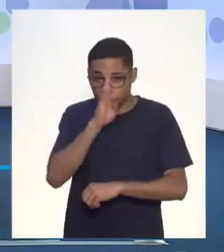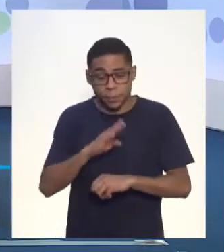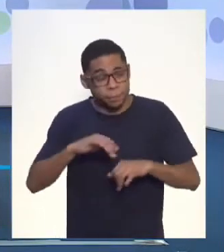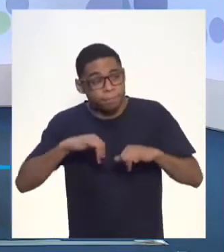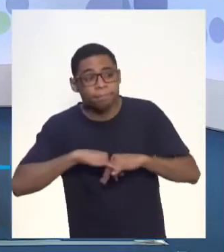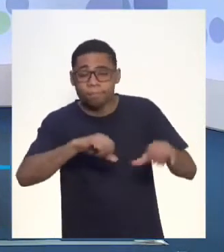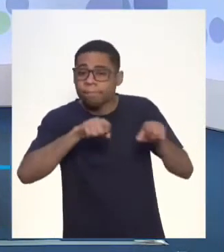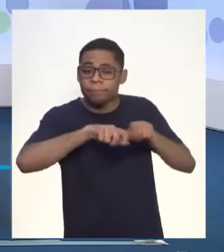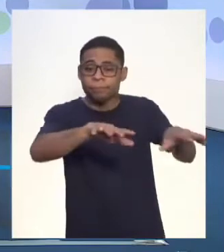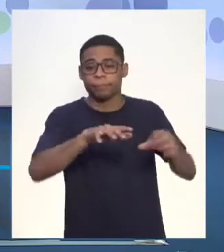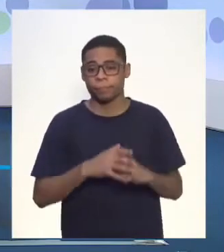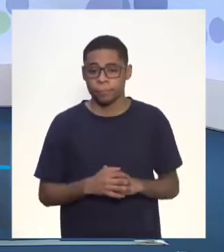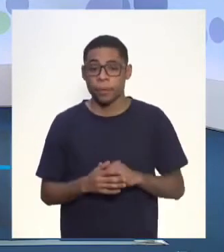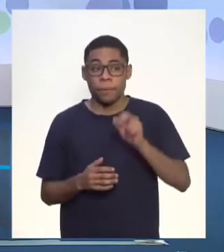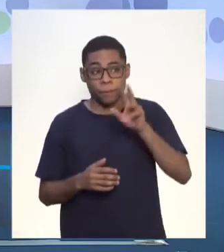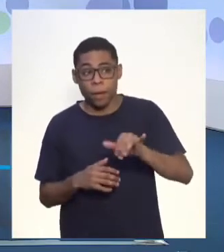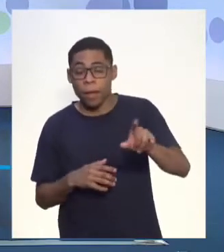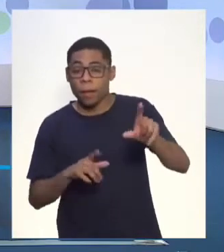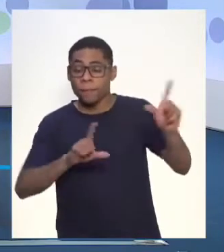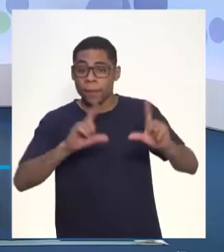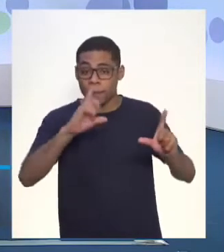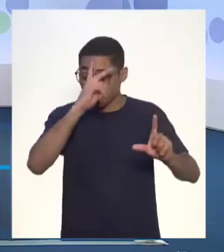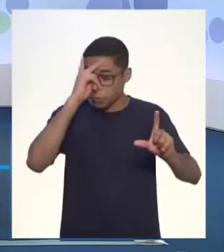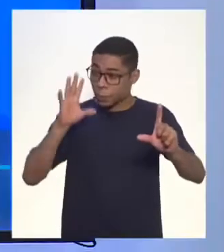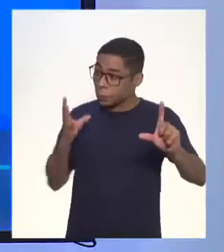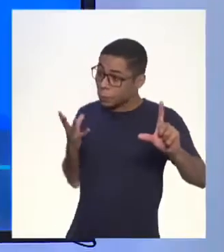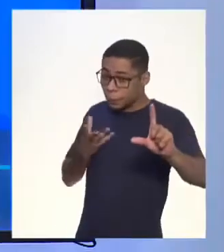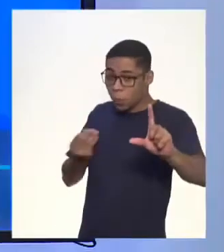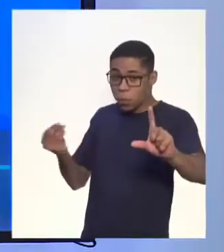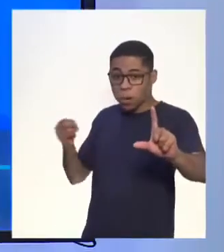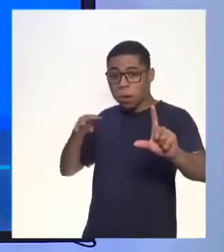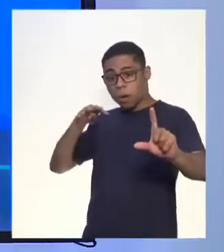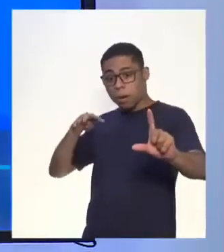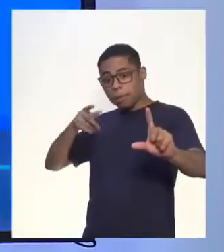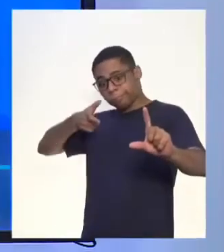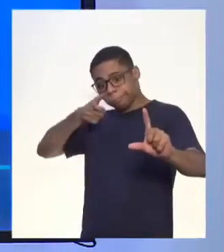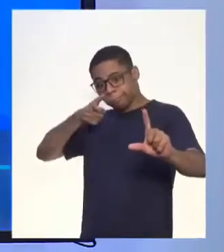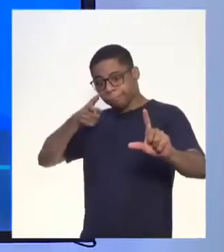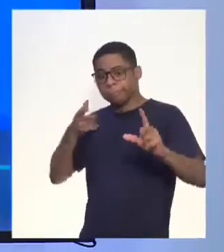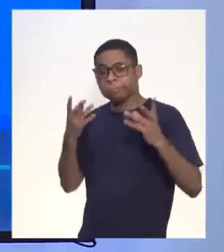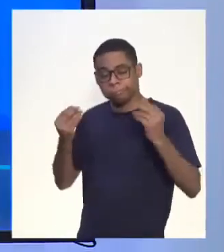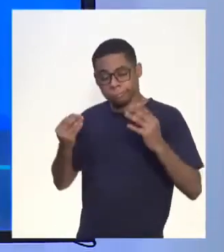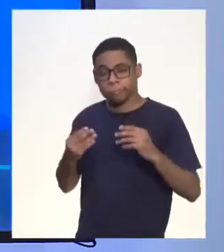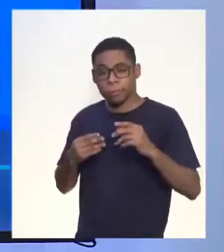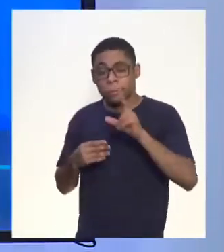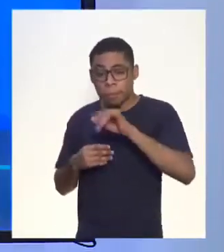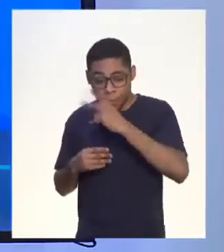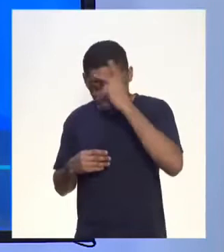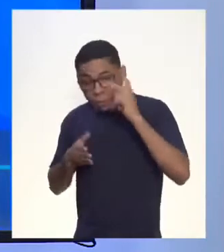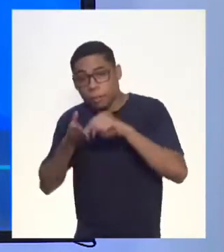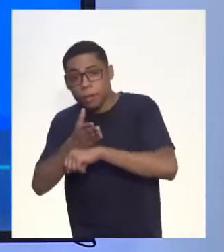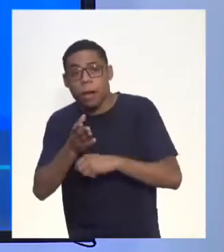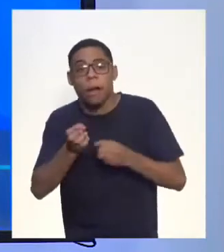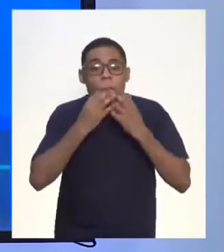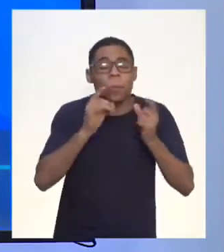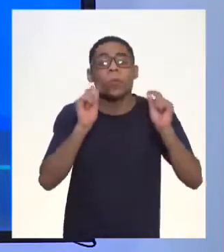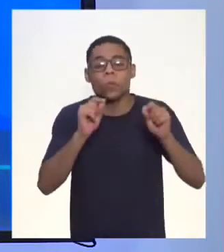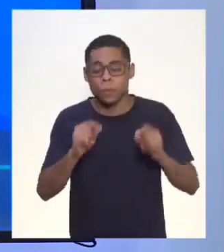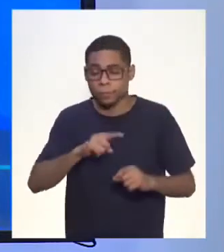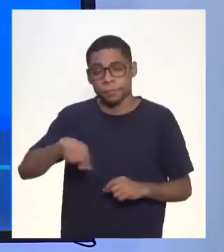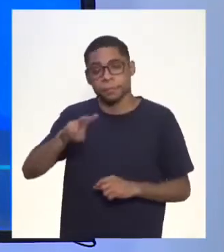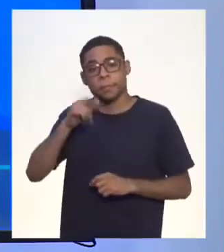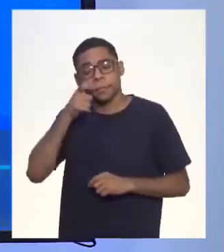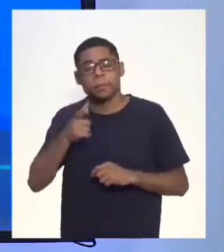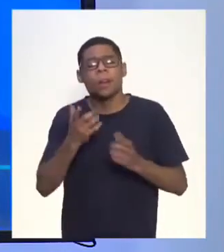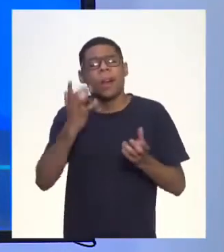que é uma notícia que vai passar na televisão, para muitas pessoas assistirem, para muitas pessoas terem acesso à informação, será que